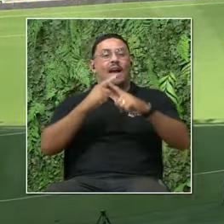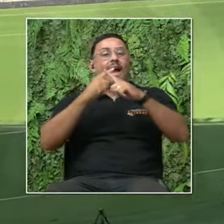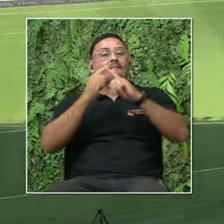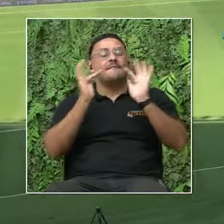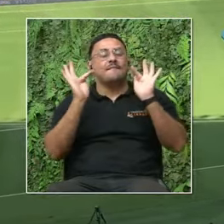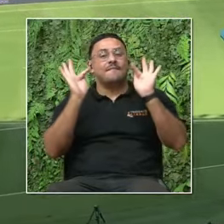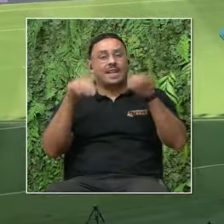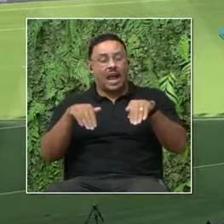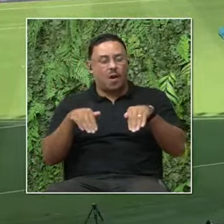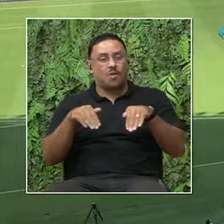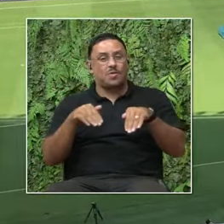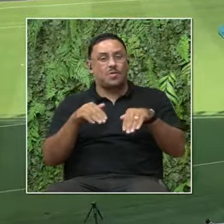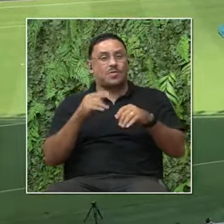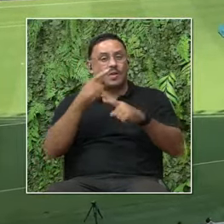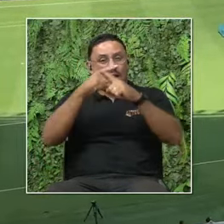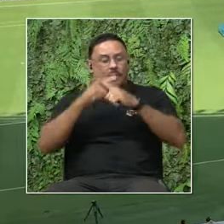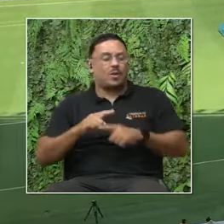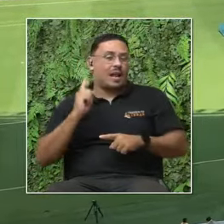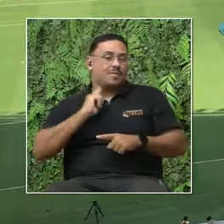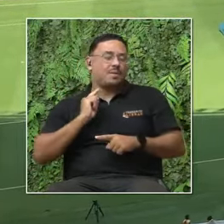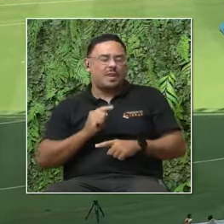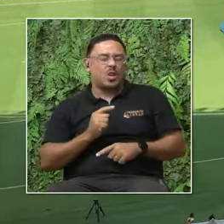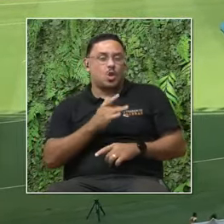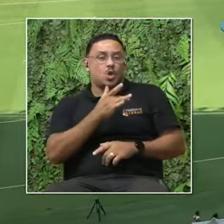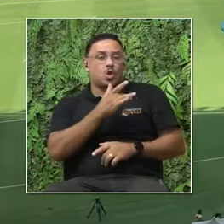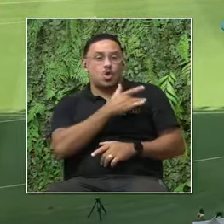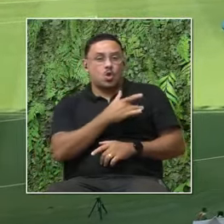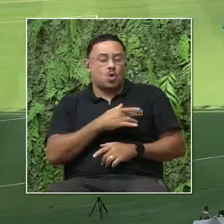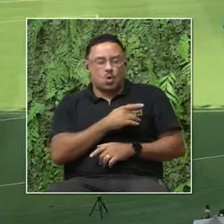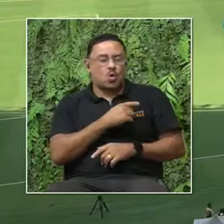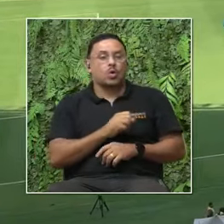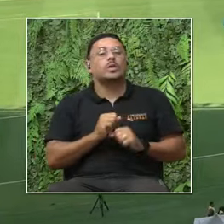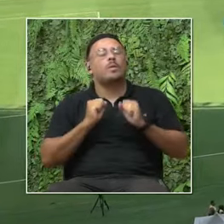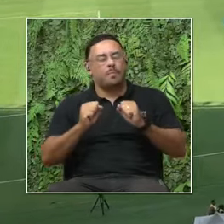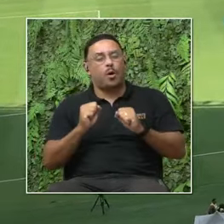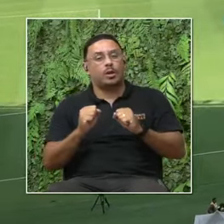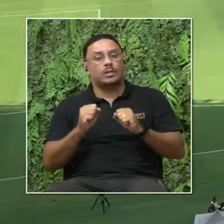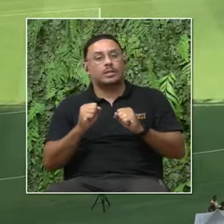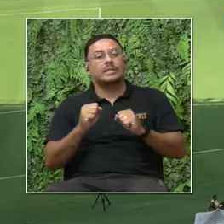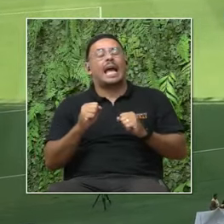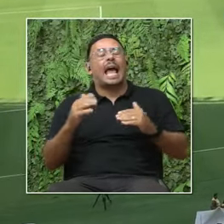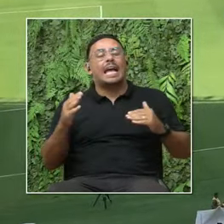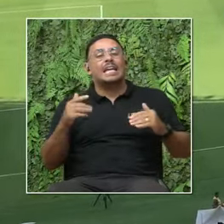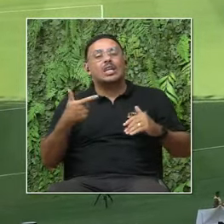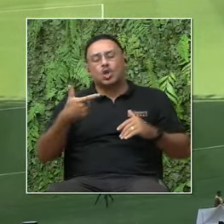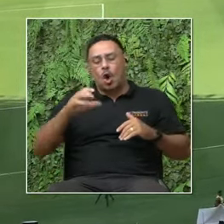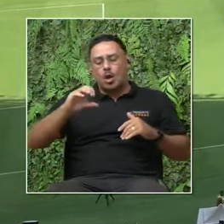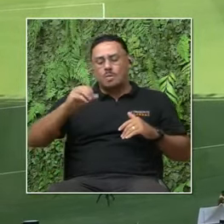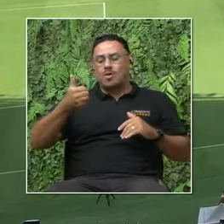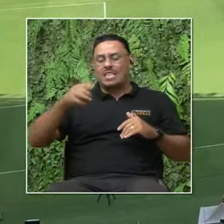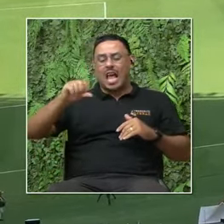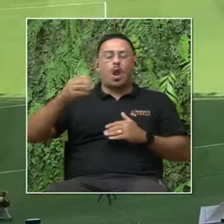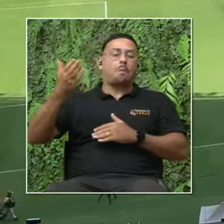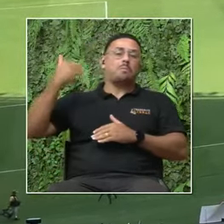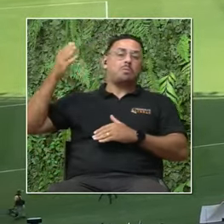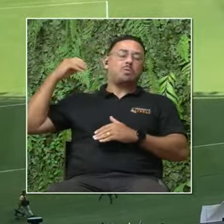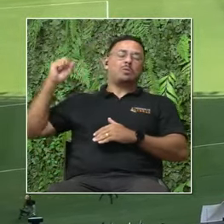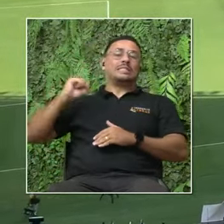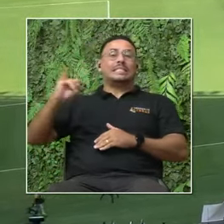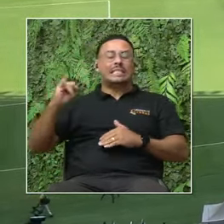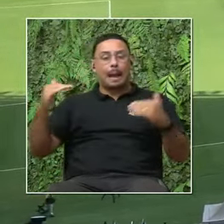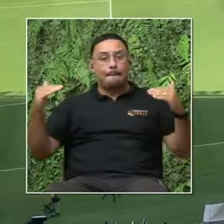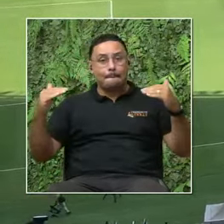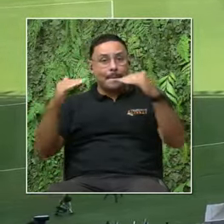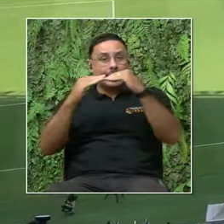o Cruzeiro joga para ser campeão novamente desde 2019 o empate é suficiente